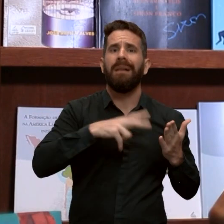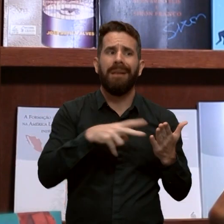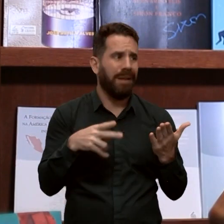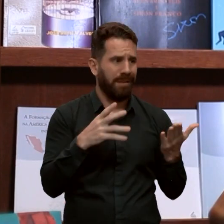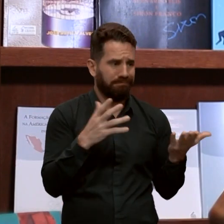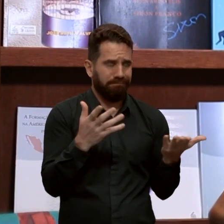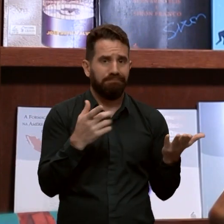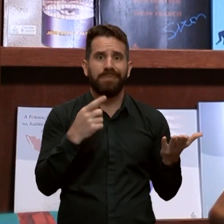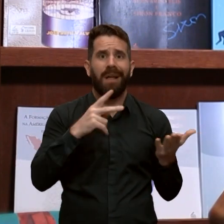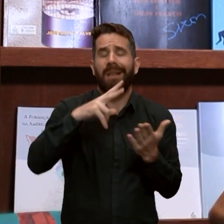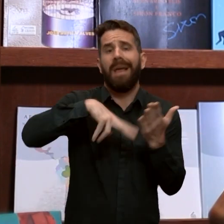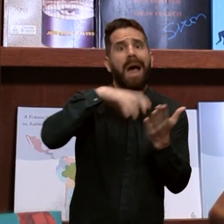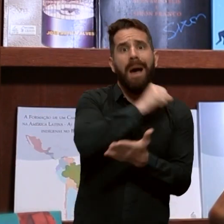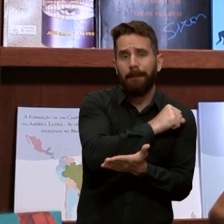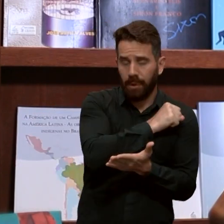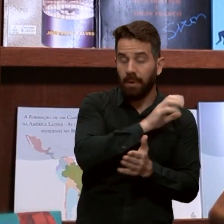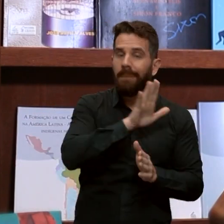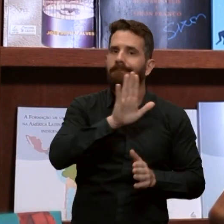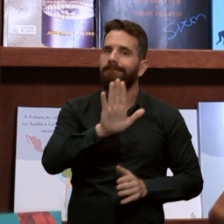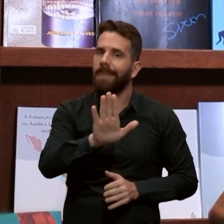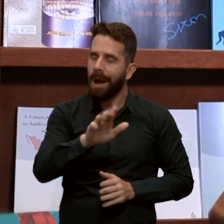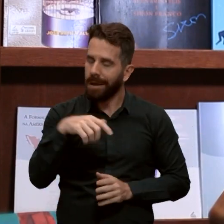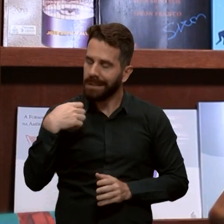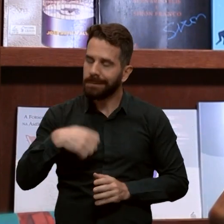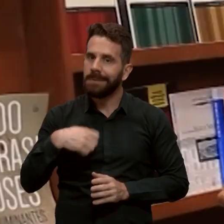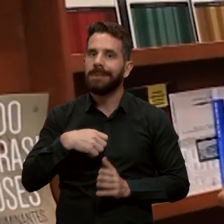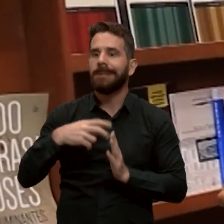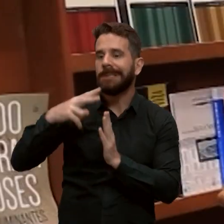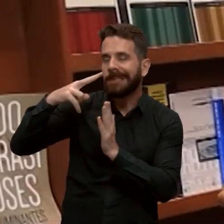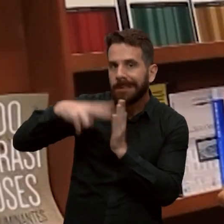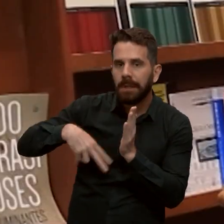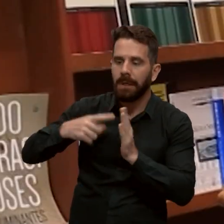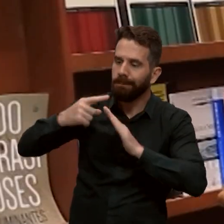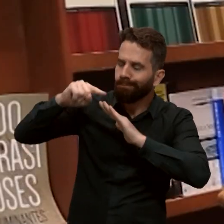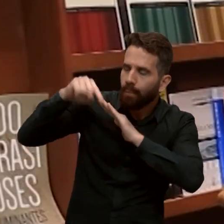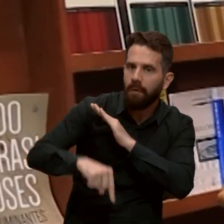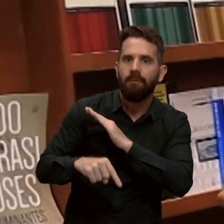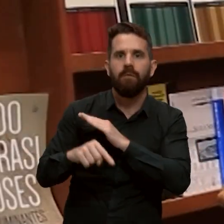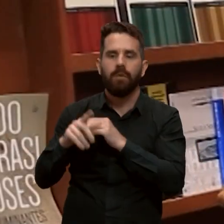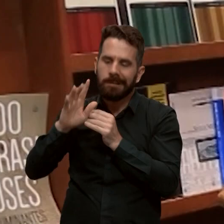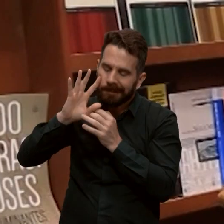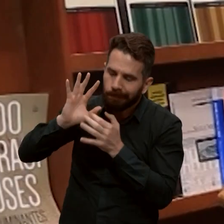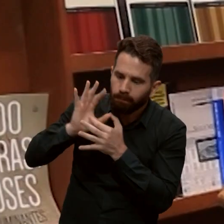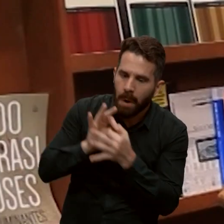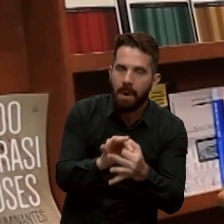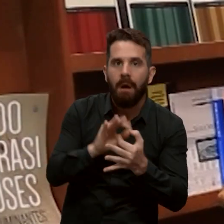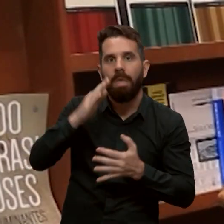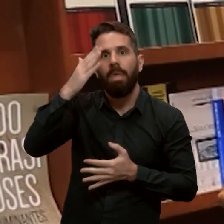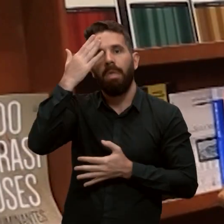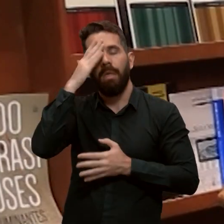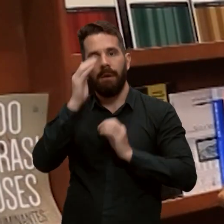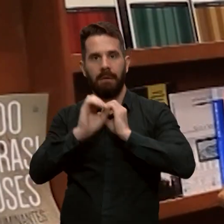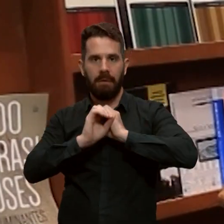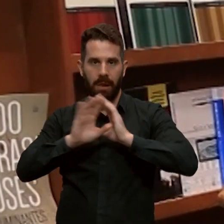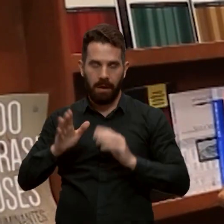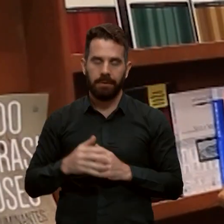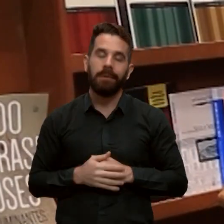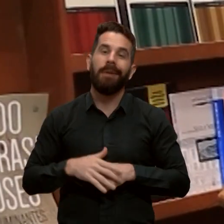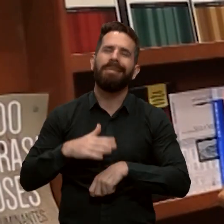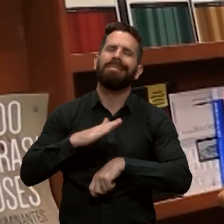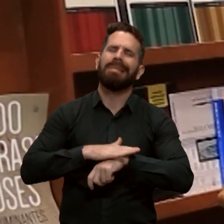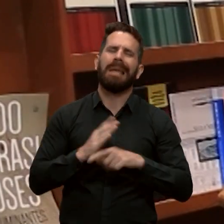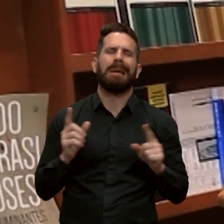precisa resgatar essa profundidade das leituras. Professora, e eu sei que até o nosso tempo aqui do quadro é